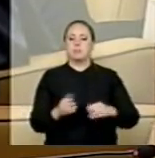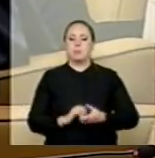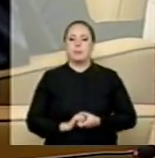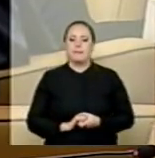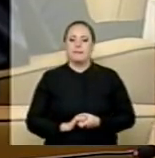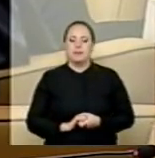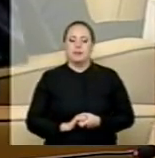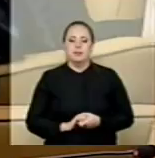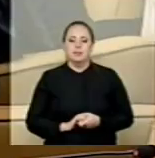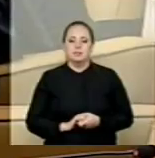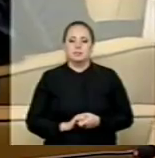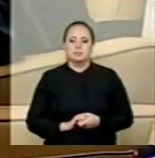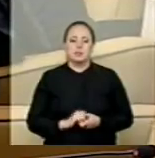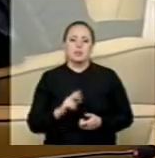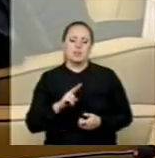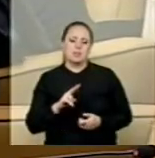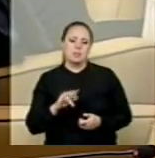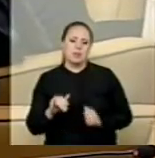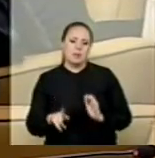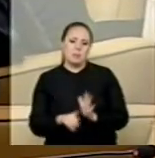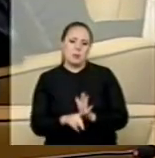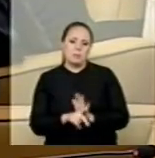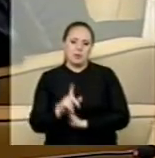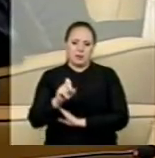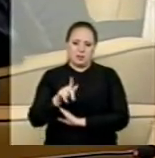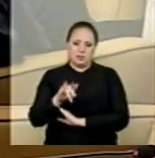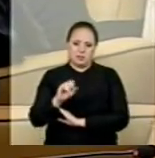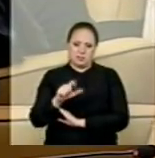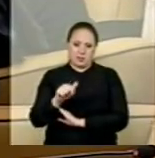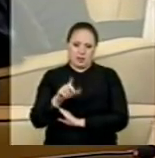ao legislador local e todas as constituições dos